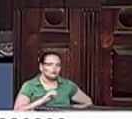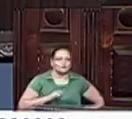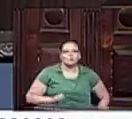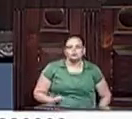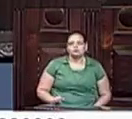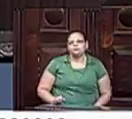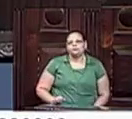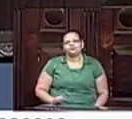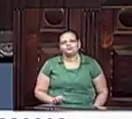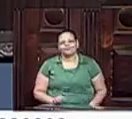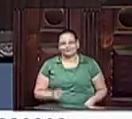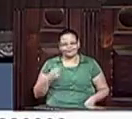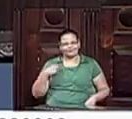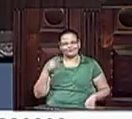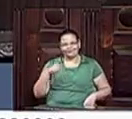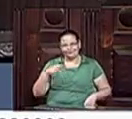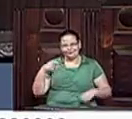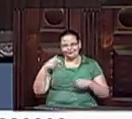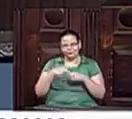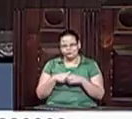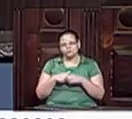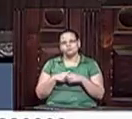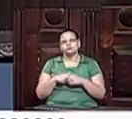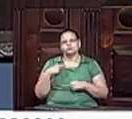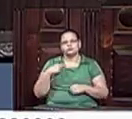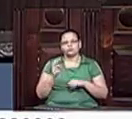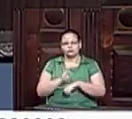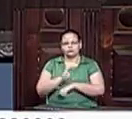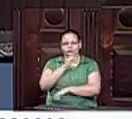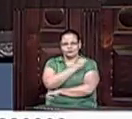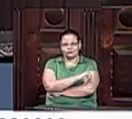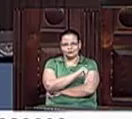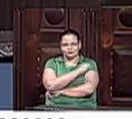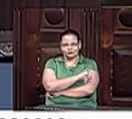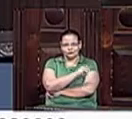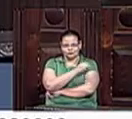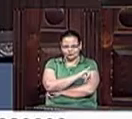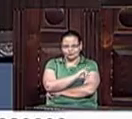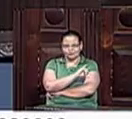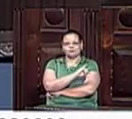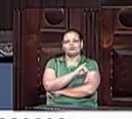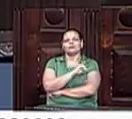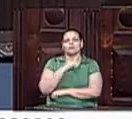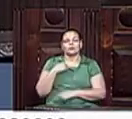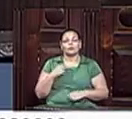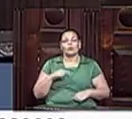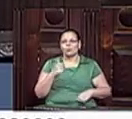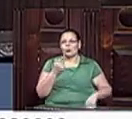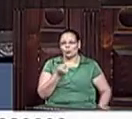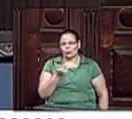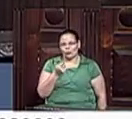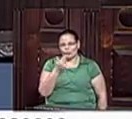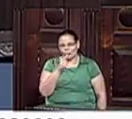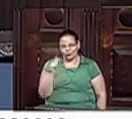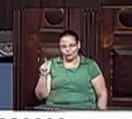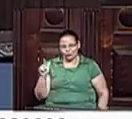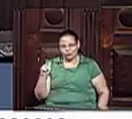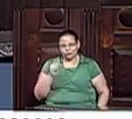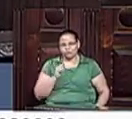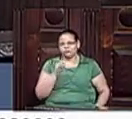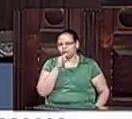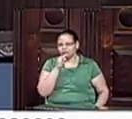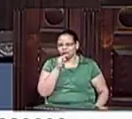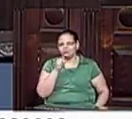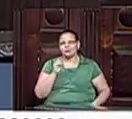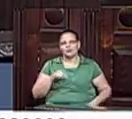Metade do petróleo que o Estado do Rio produz é refinado e quase a outra metade